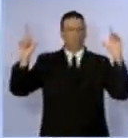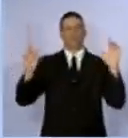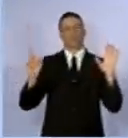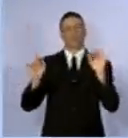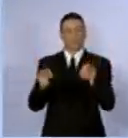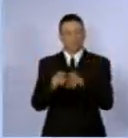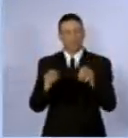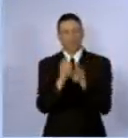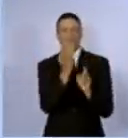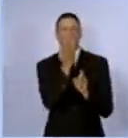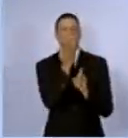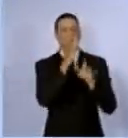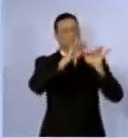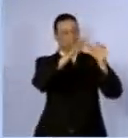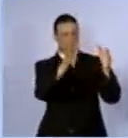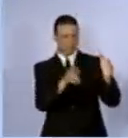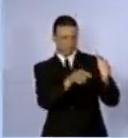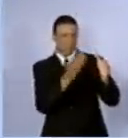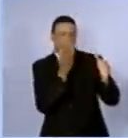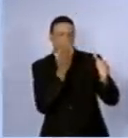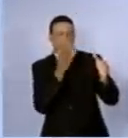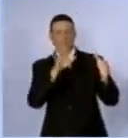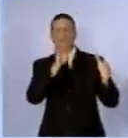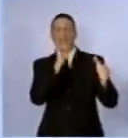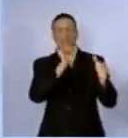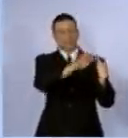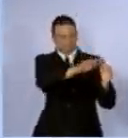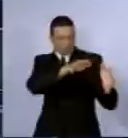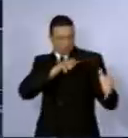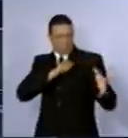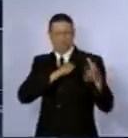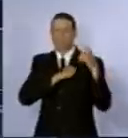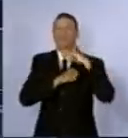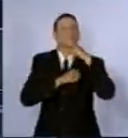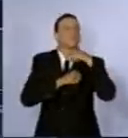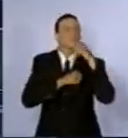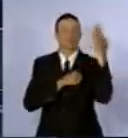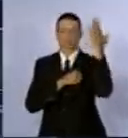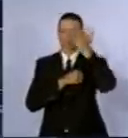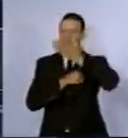uma variedade. E muitas vezes nós não sentimos isso, eles são invisíveis.